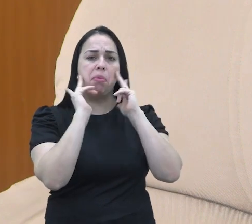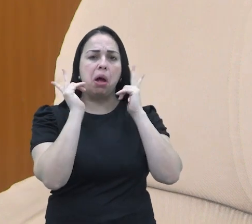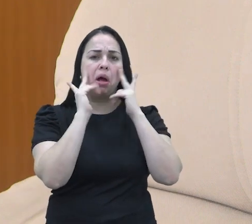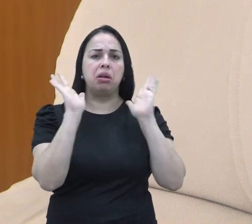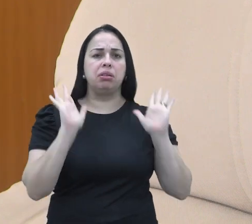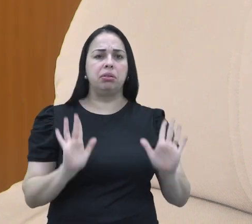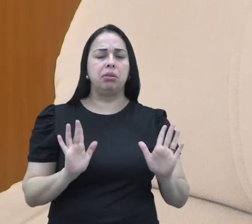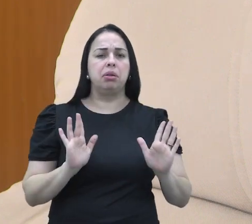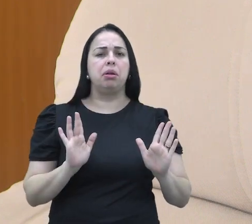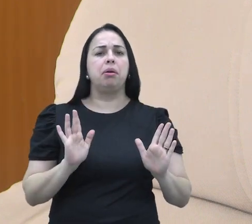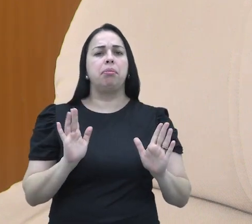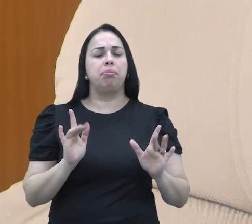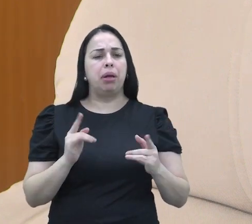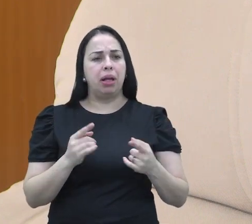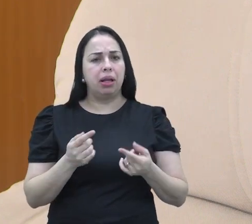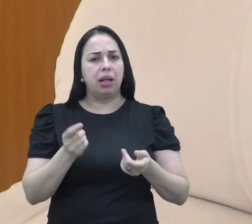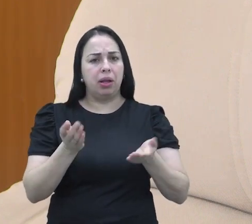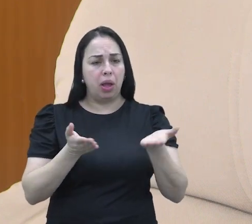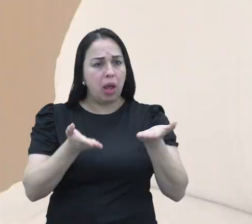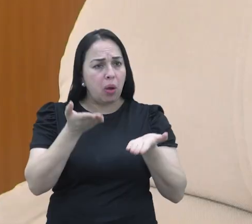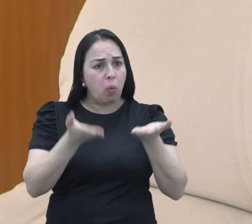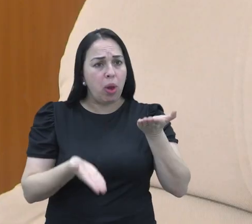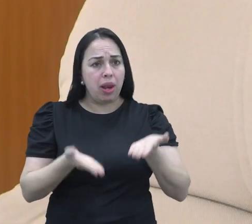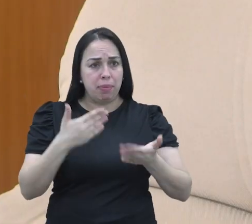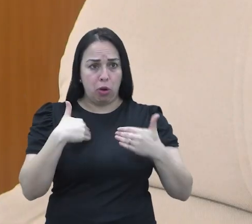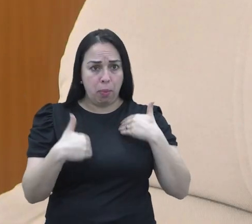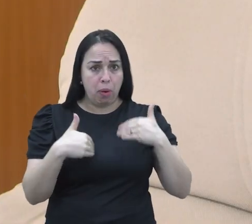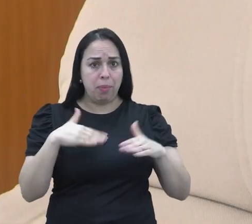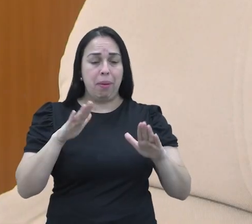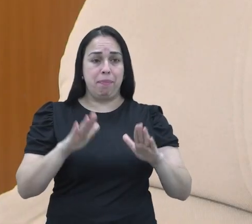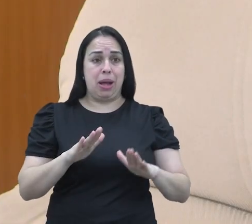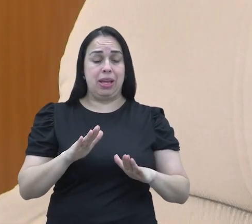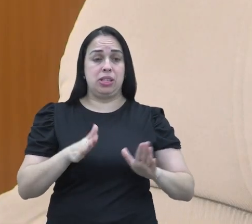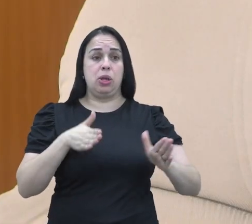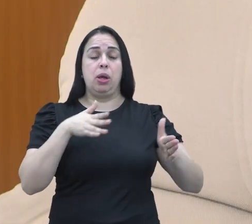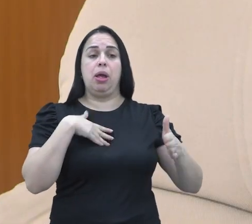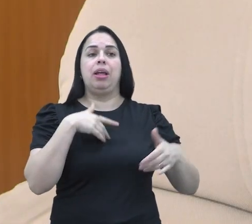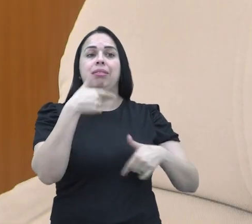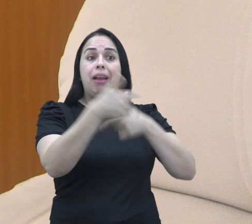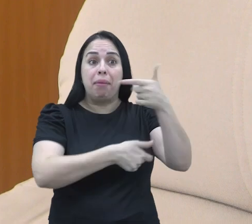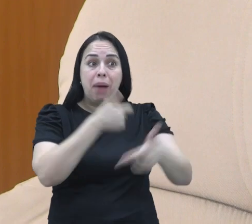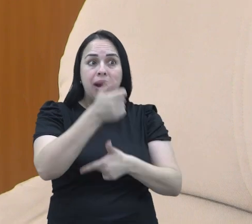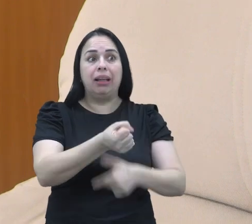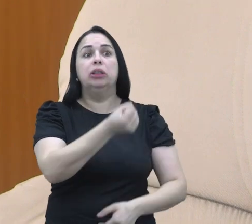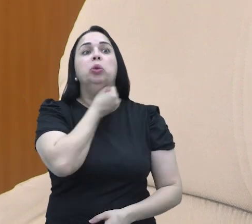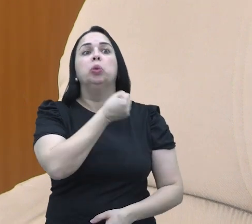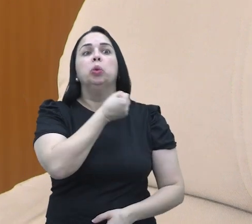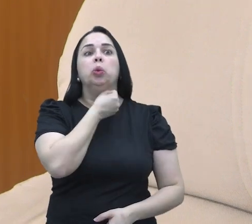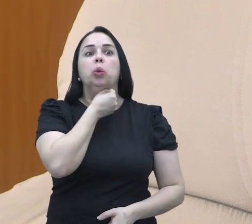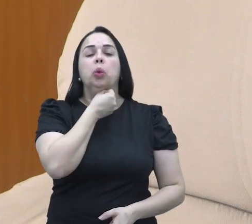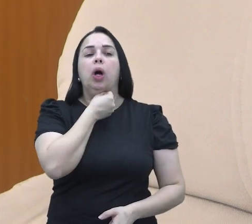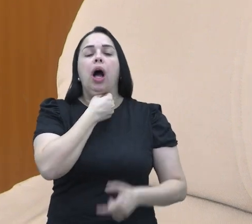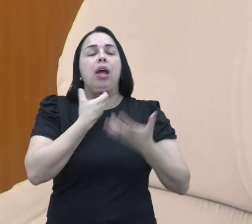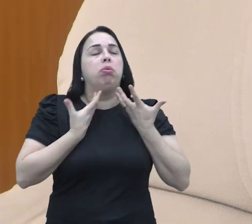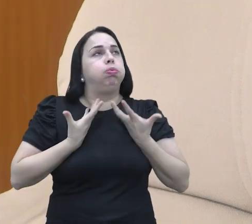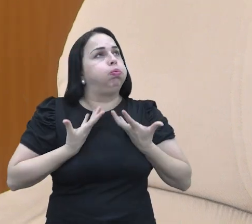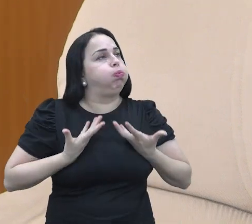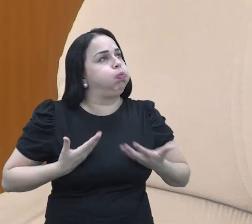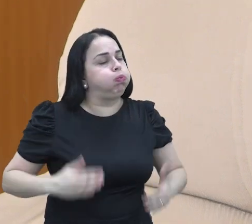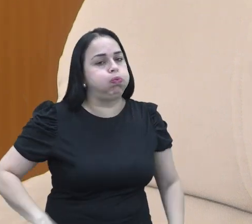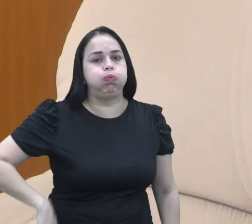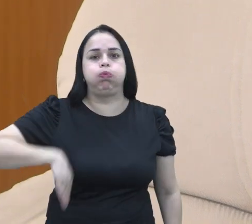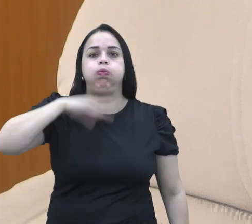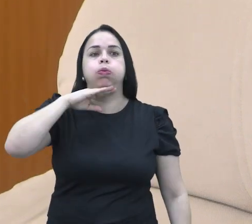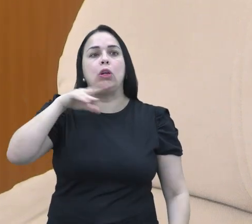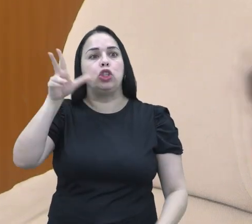tranquilo, só para estabilizar mesmo. Mas o estresse do trabalho foi um dos picos maiores, a ponto assim de ter uma exaustão fora